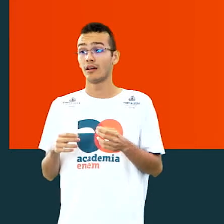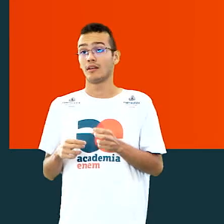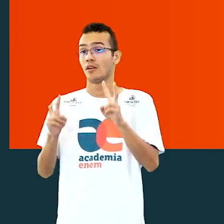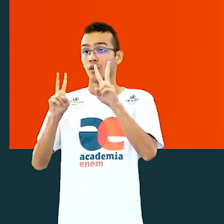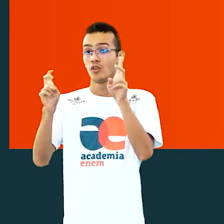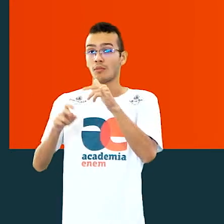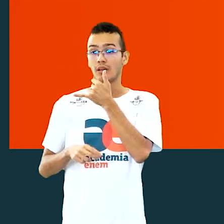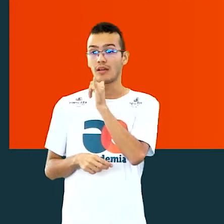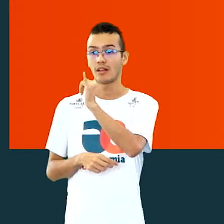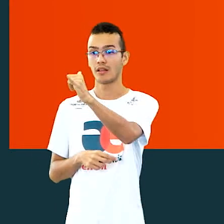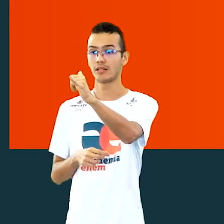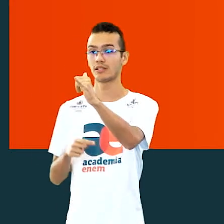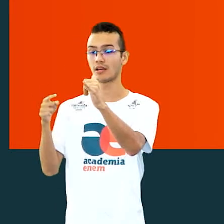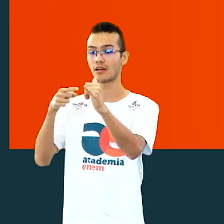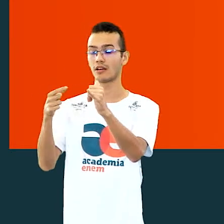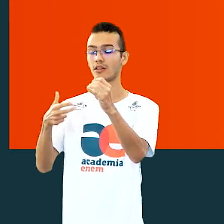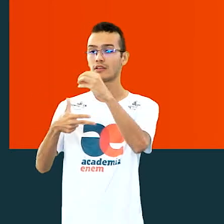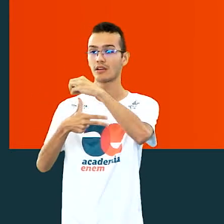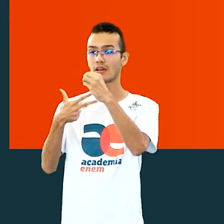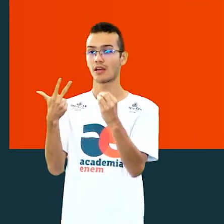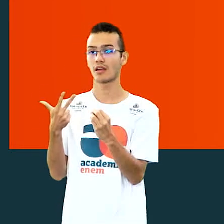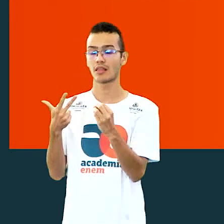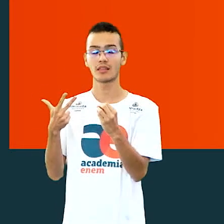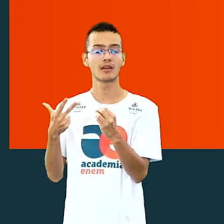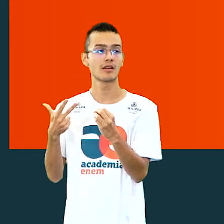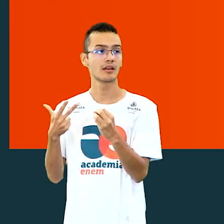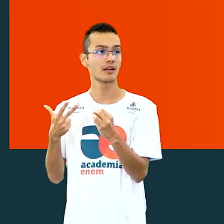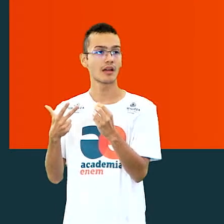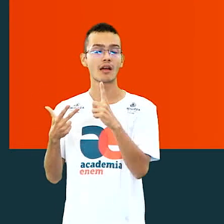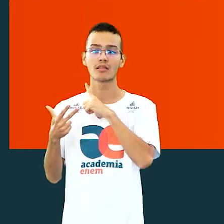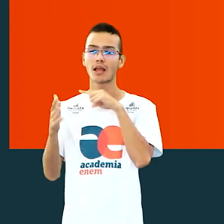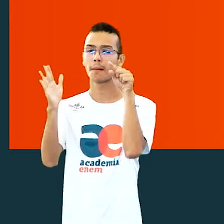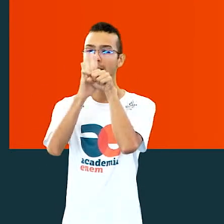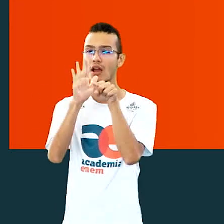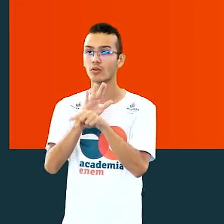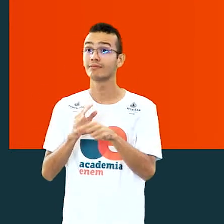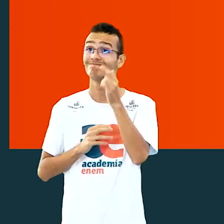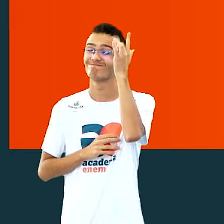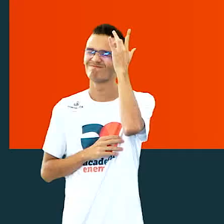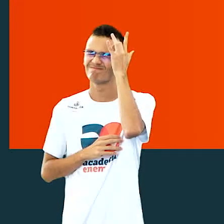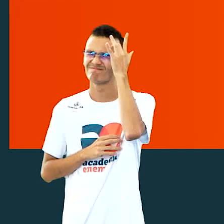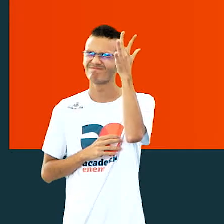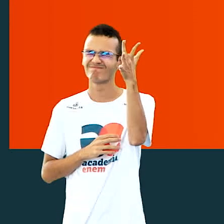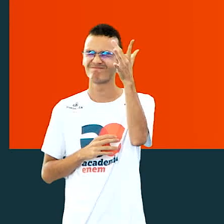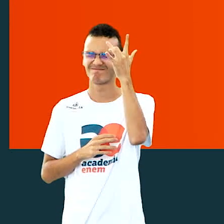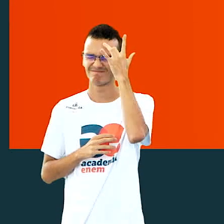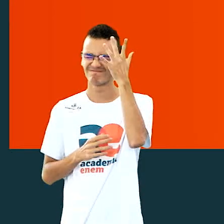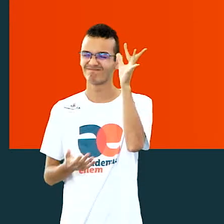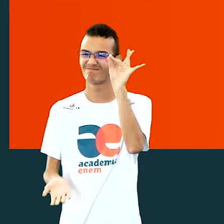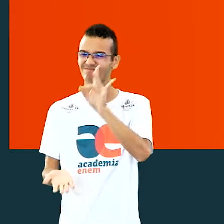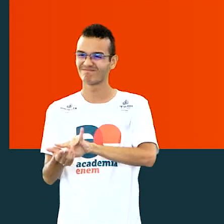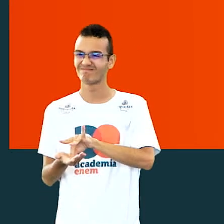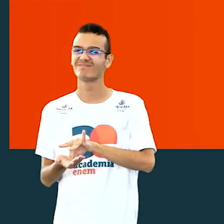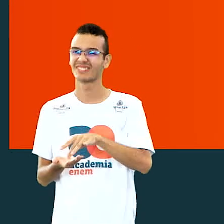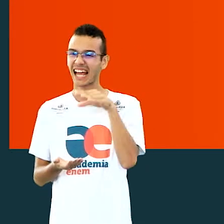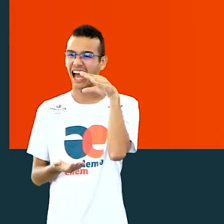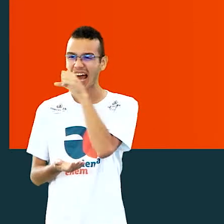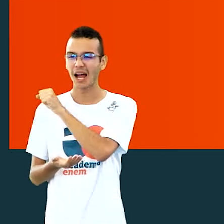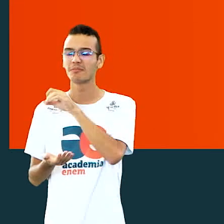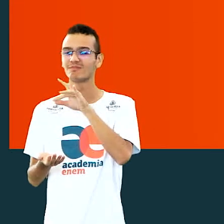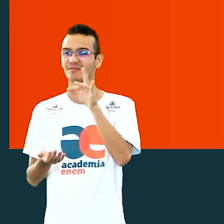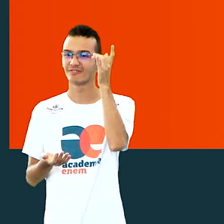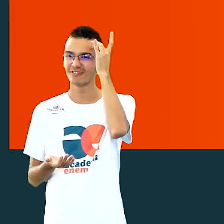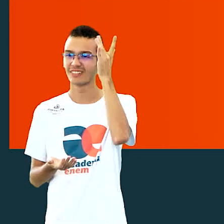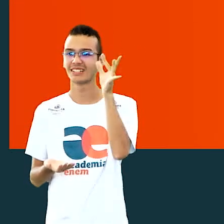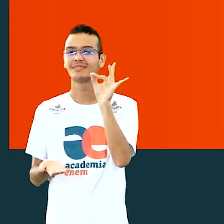Enem, existem questões, pessoal, que são bem fáceis, de resolução bem rápida.